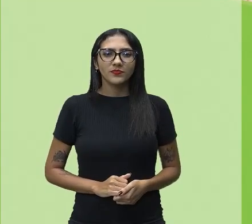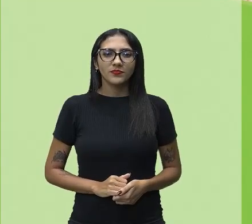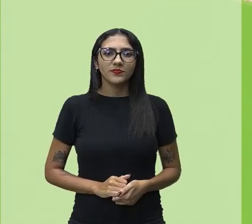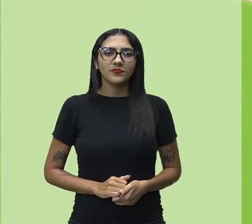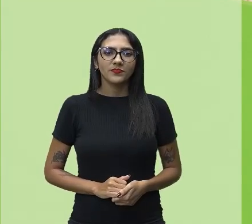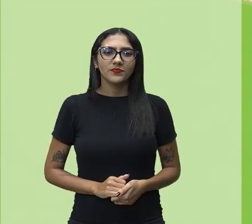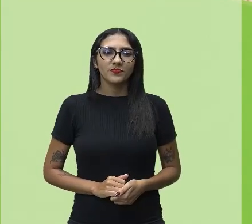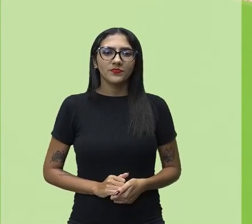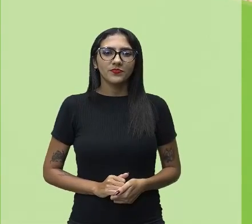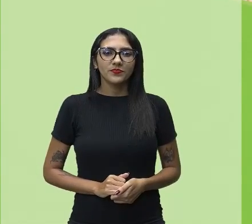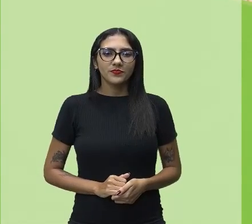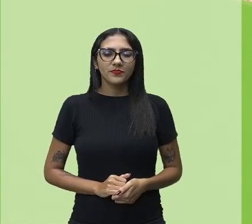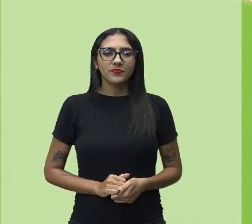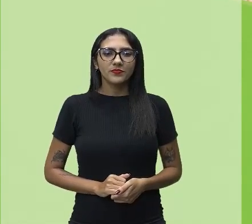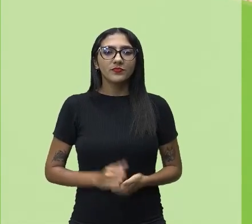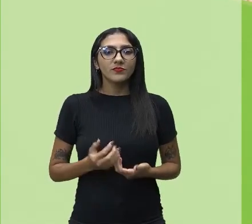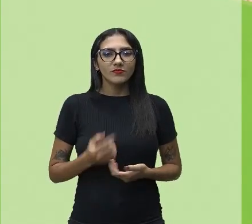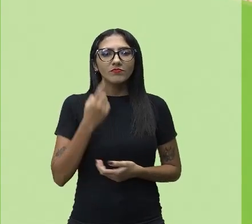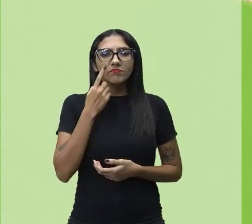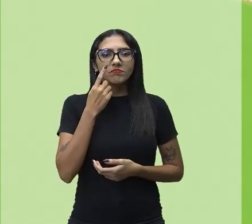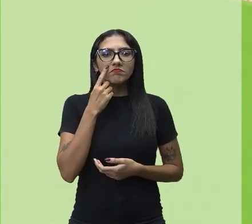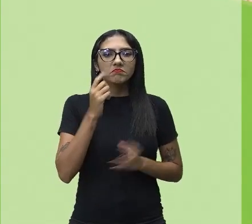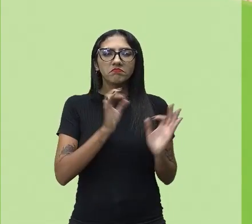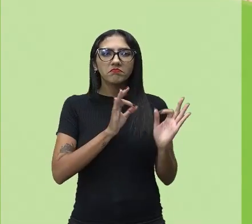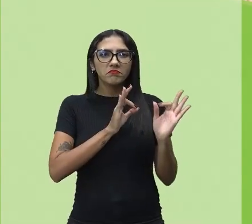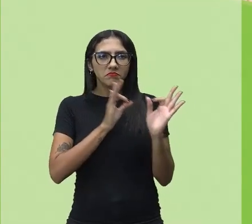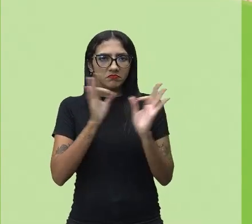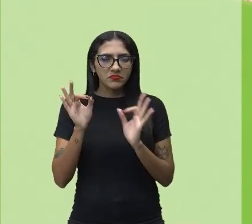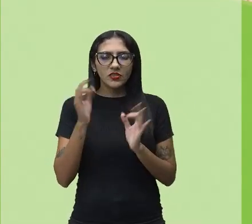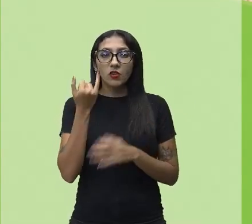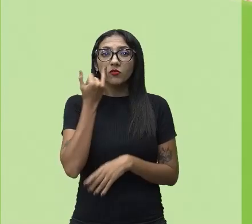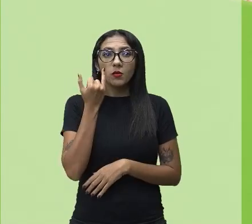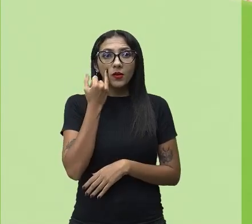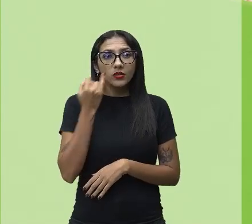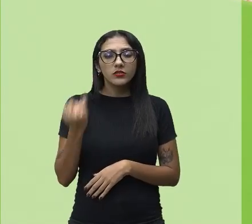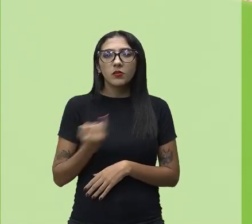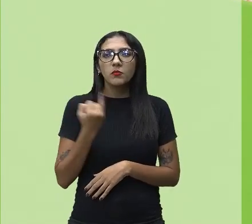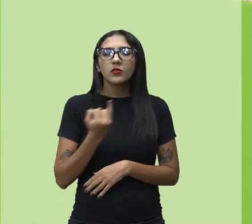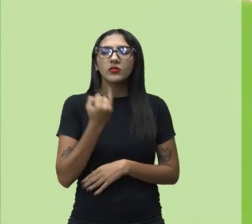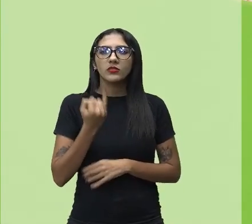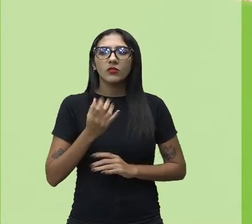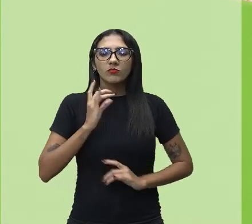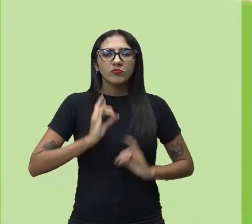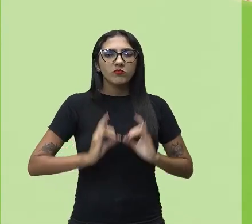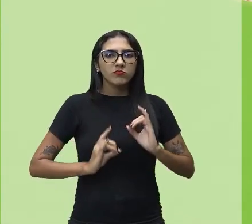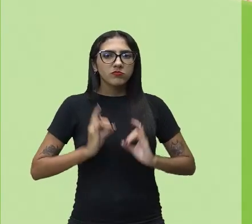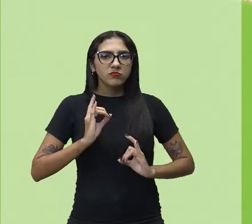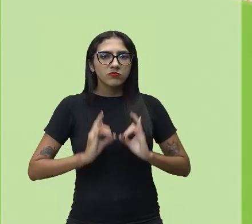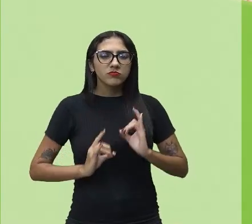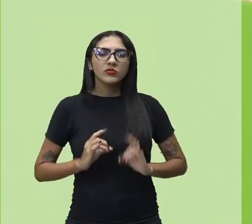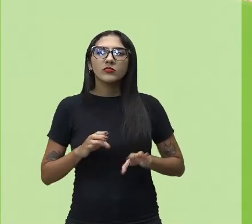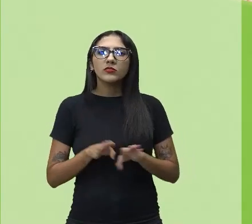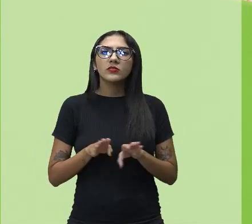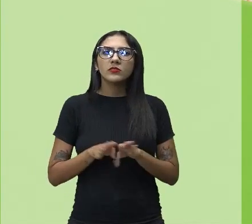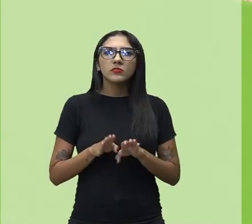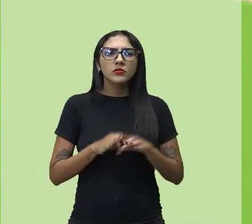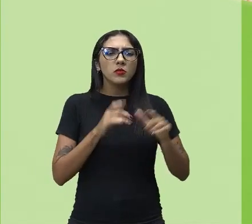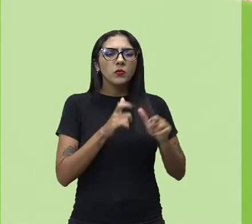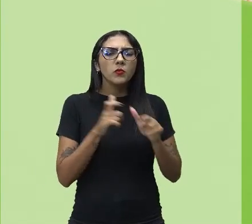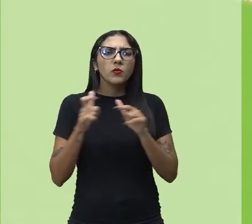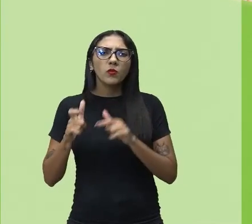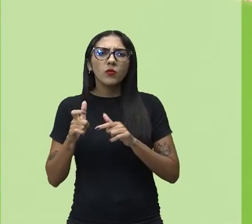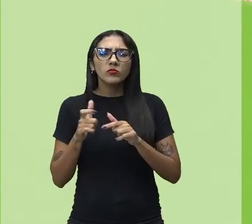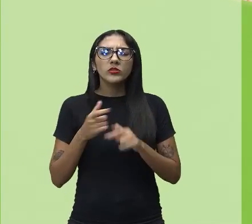Muito bem, né? Então o vídeo trouxe aí para a gente mais informações sobre a importância do sistema endócrino, sobre a localização